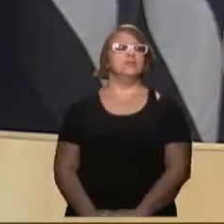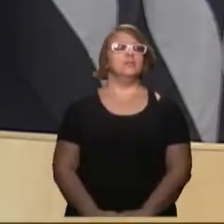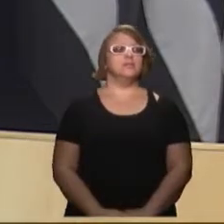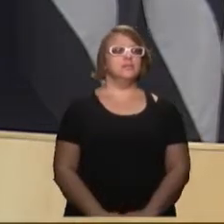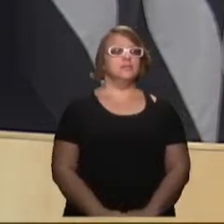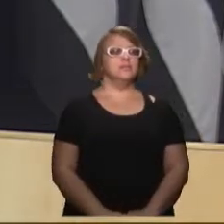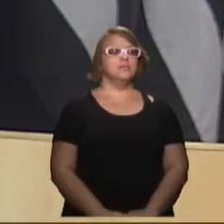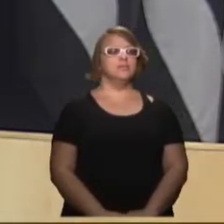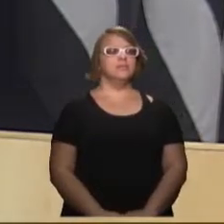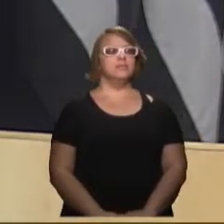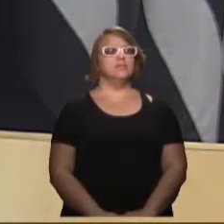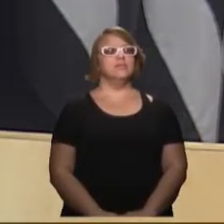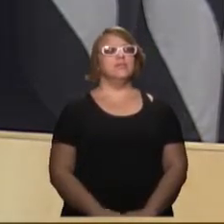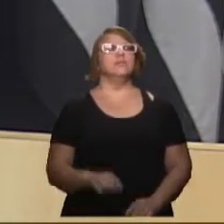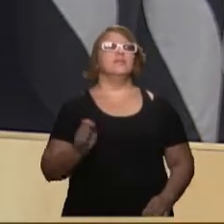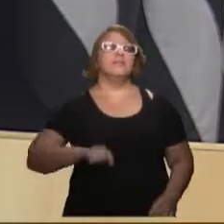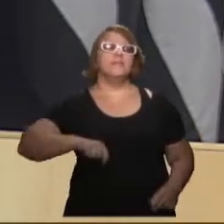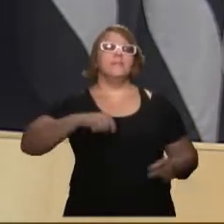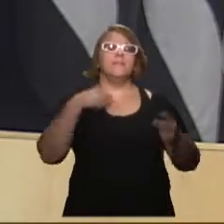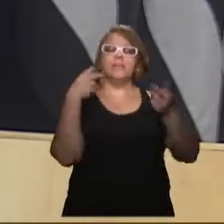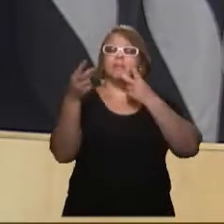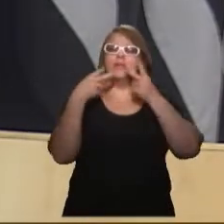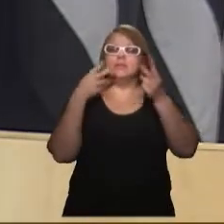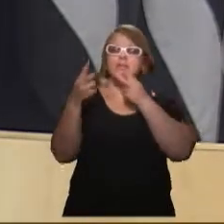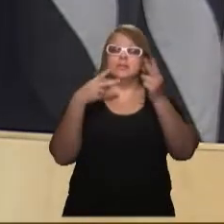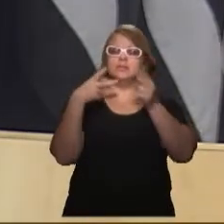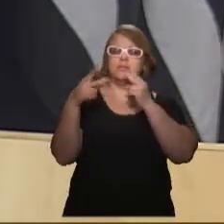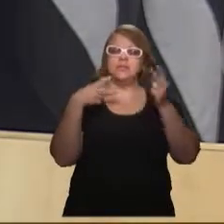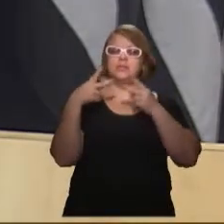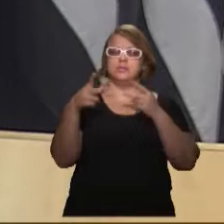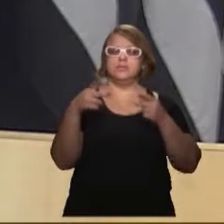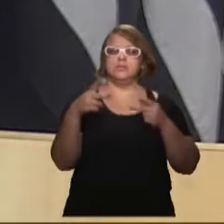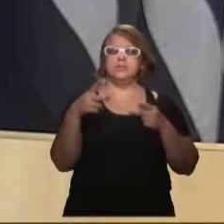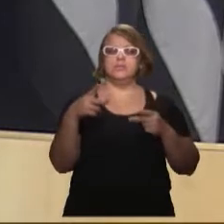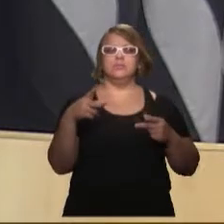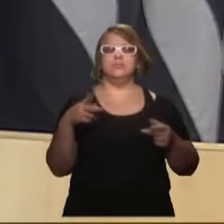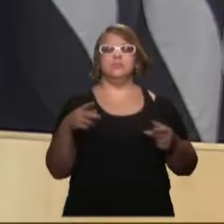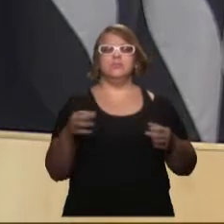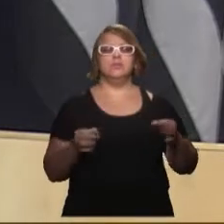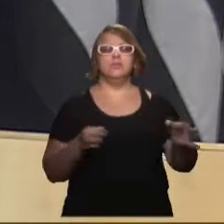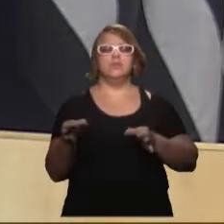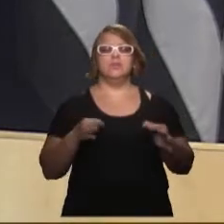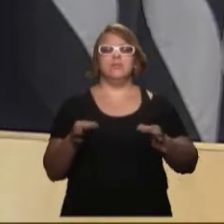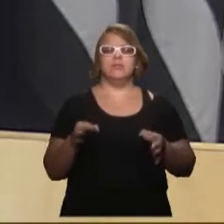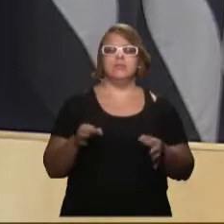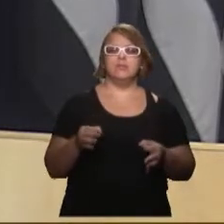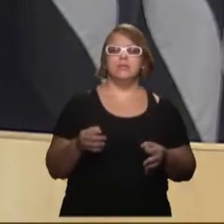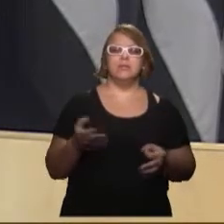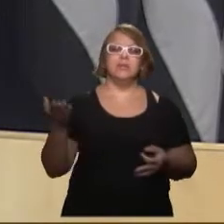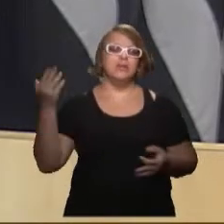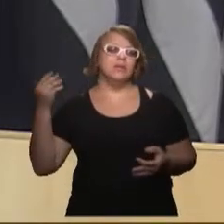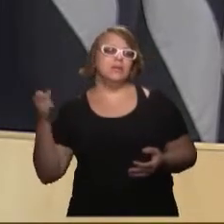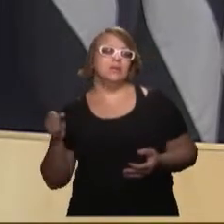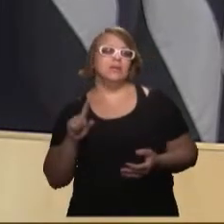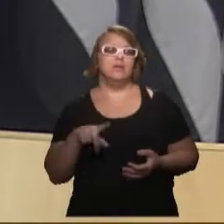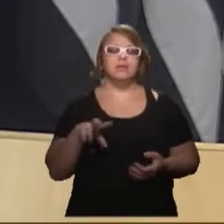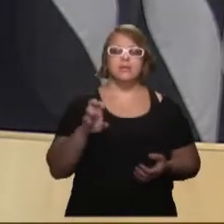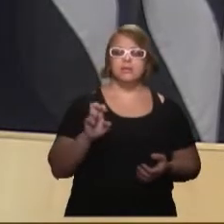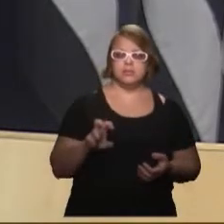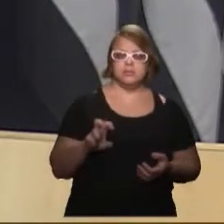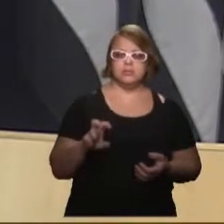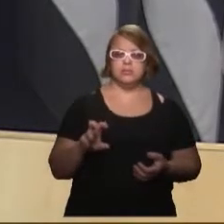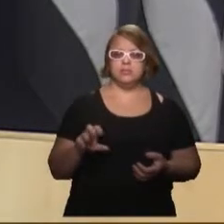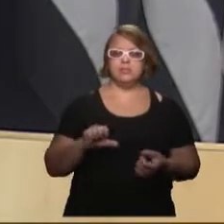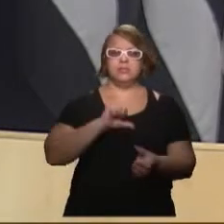Bom, nós estamos aqui discutindo um projeto que era o item 15º do dia e é